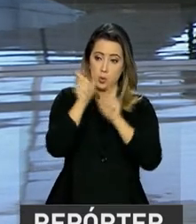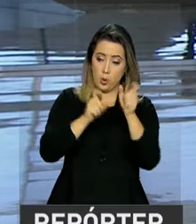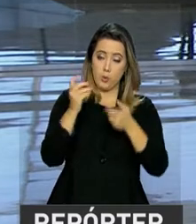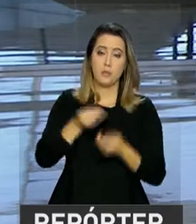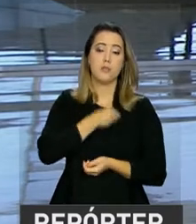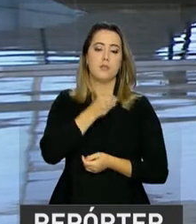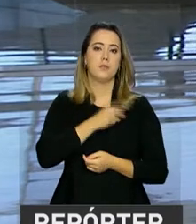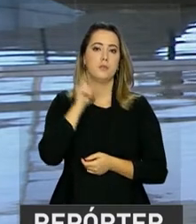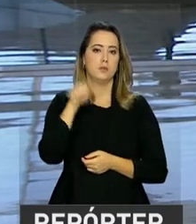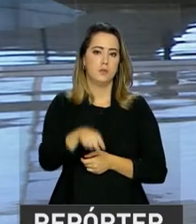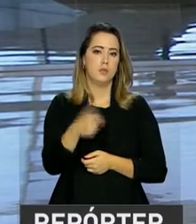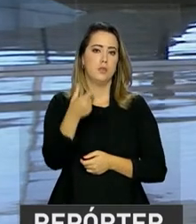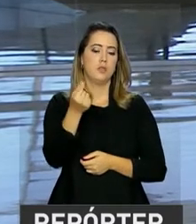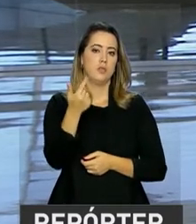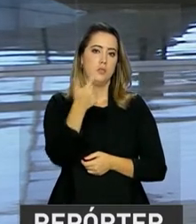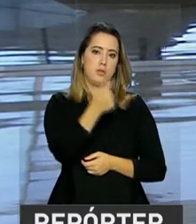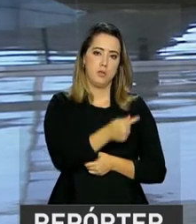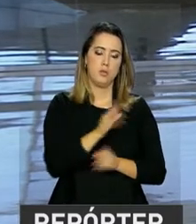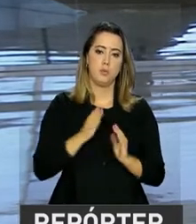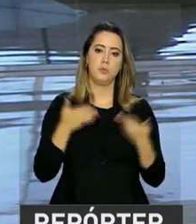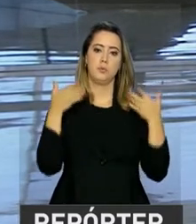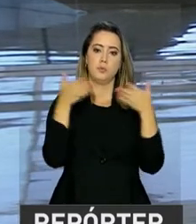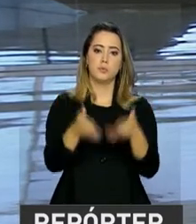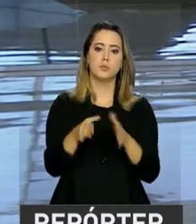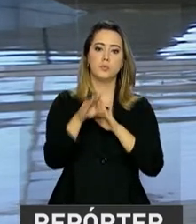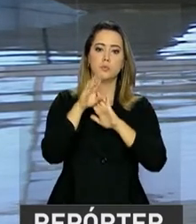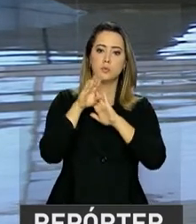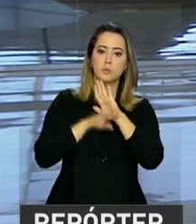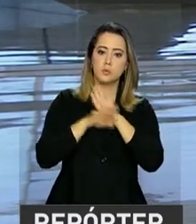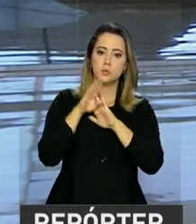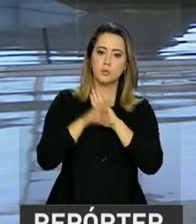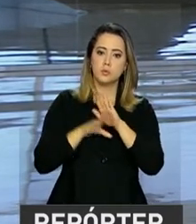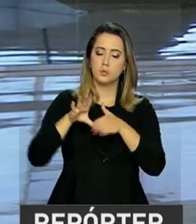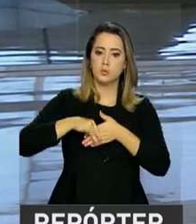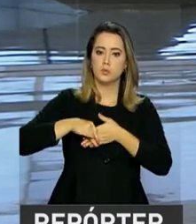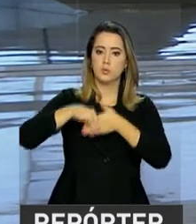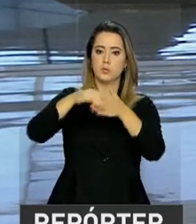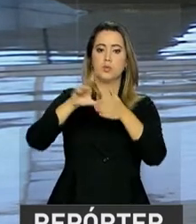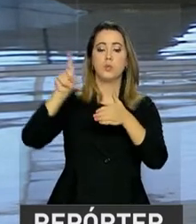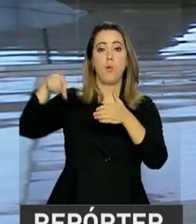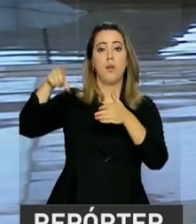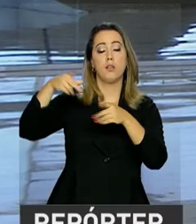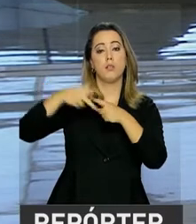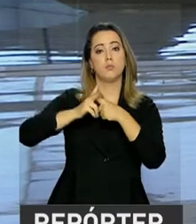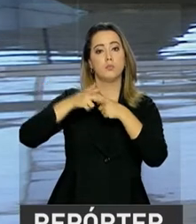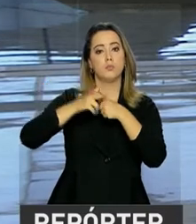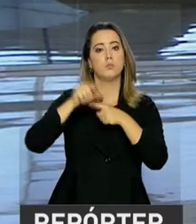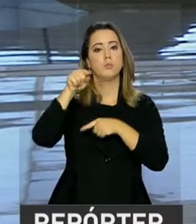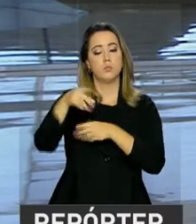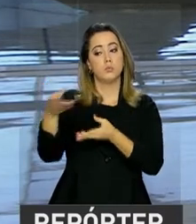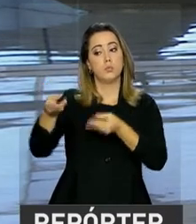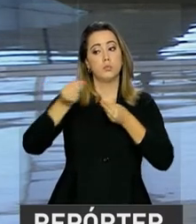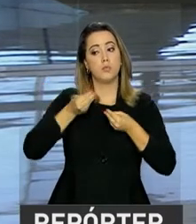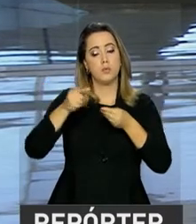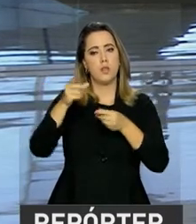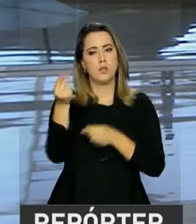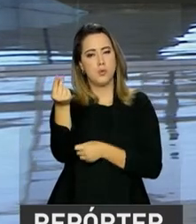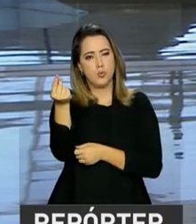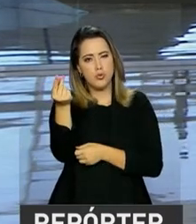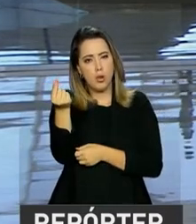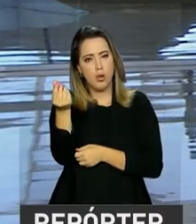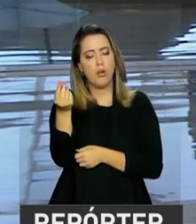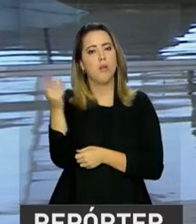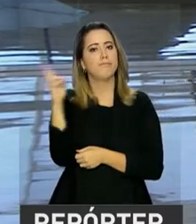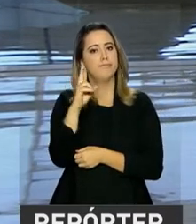que durante o ano de 2017 participaram de um projeto piloto do cartão Reforma. Reforma. Essas famílias receberam recursos no